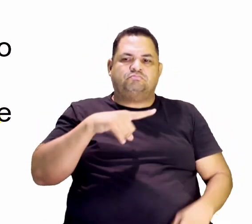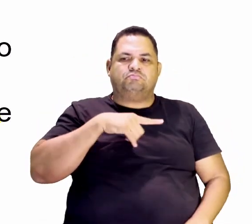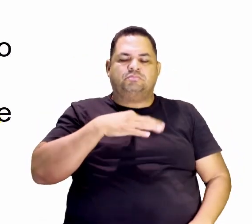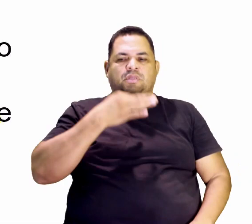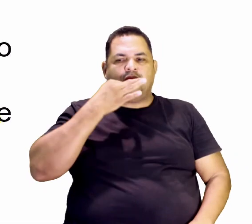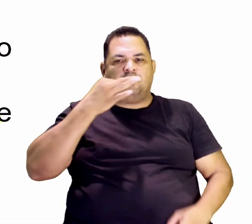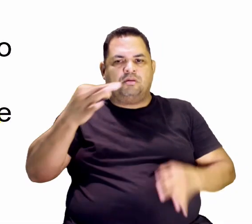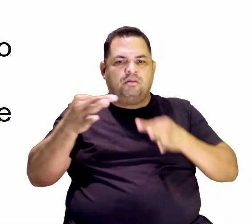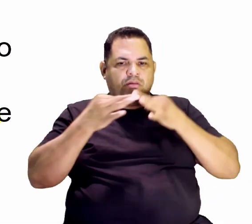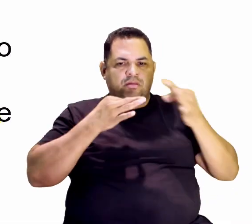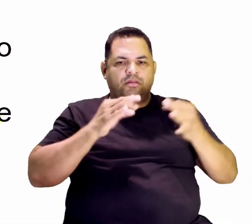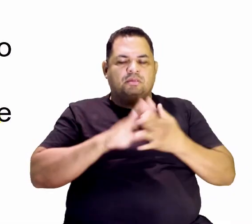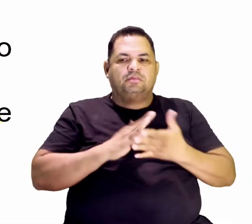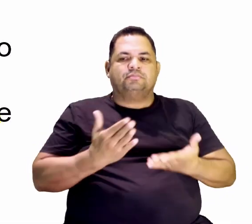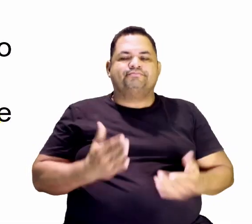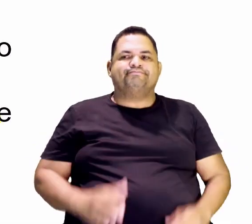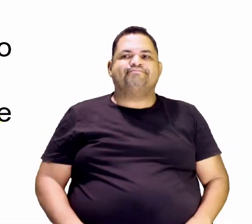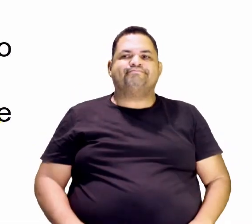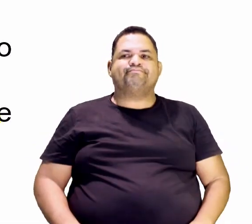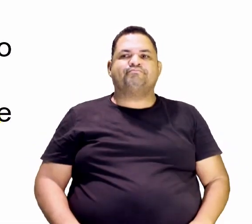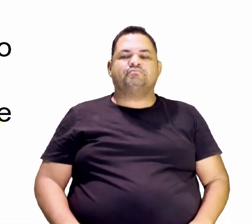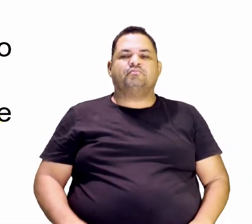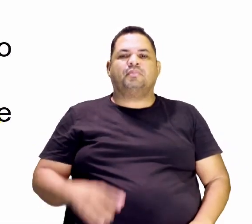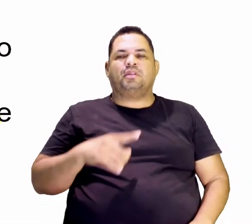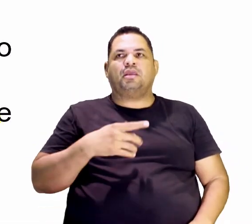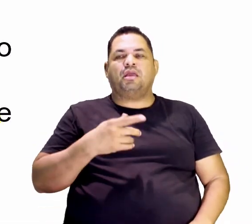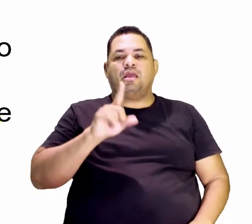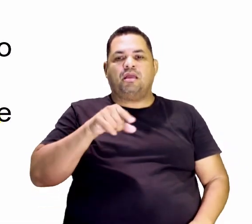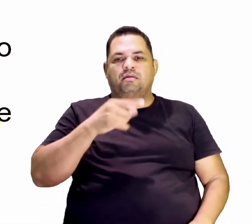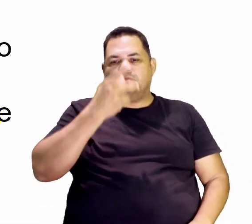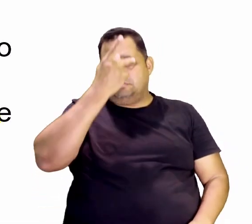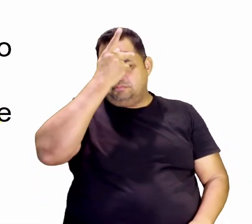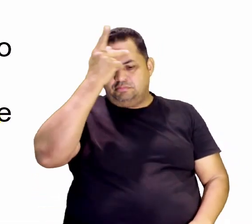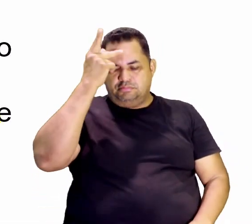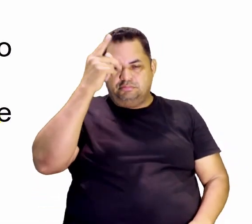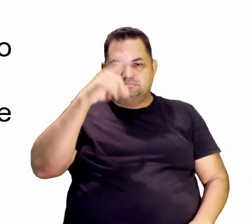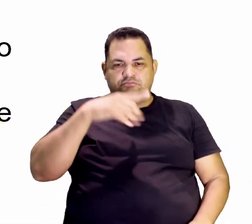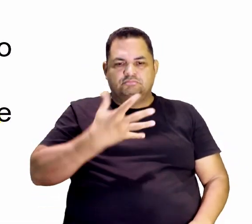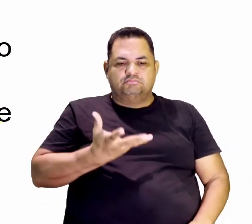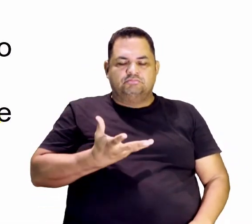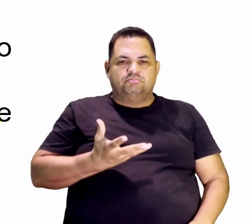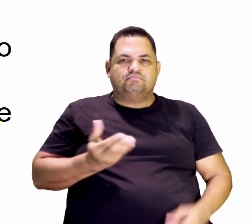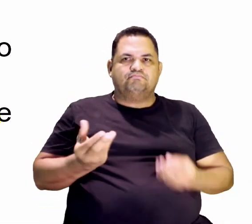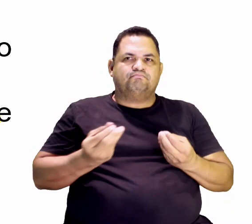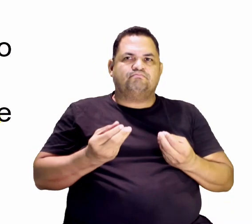opiniões, você é alguém que se interessa por